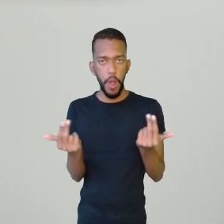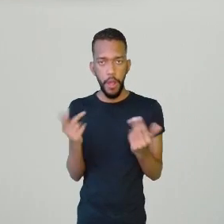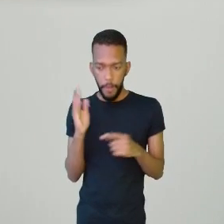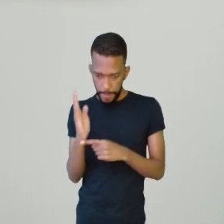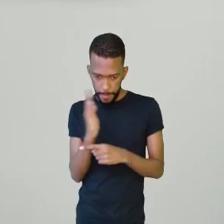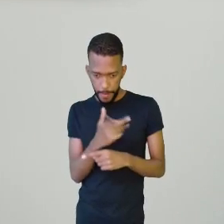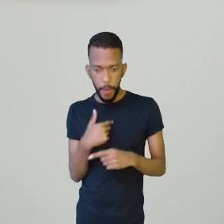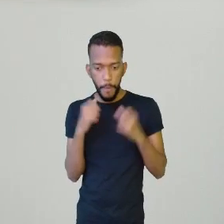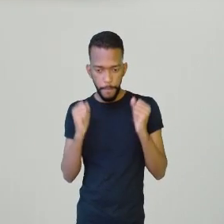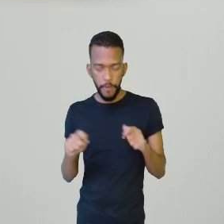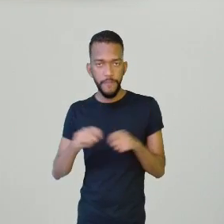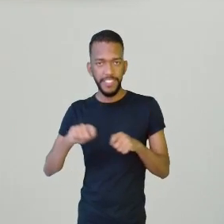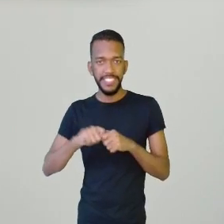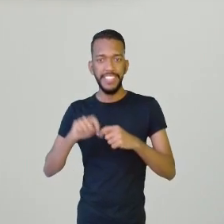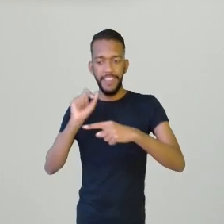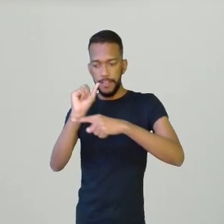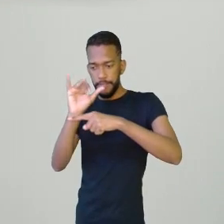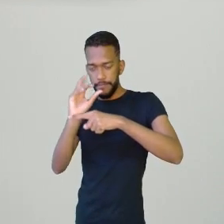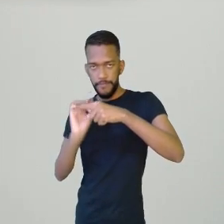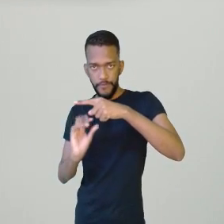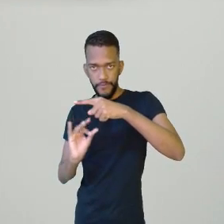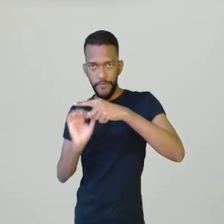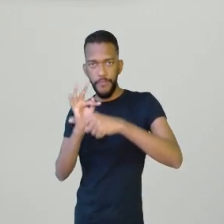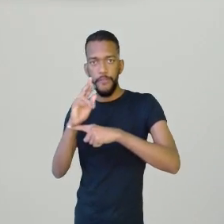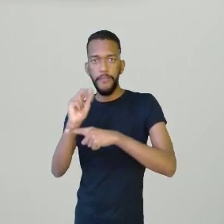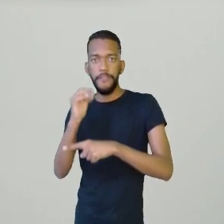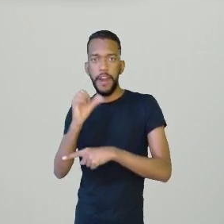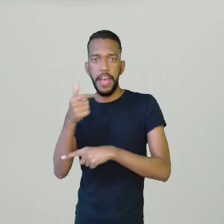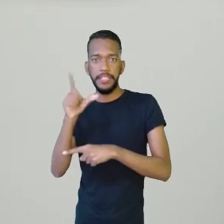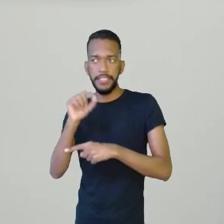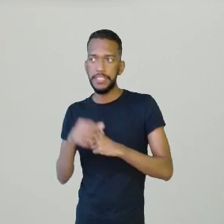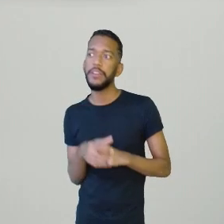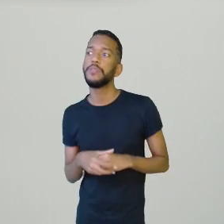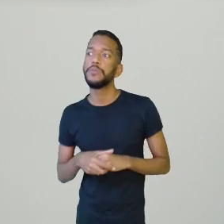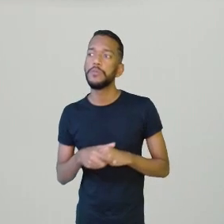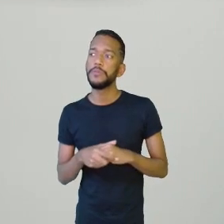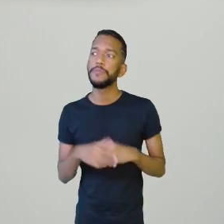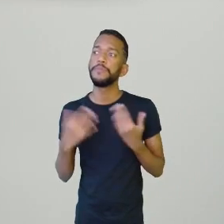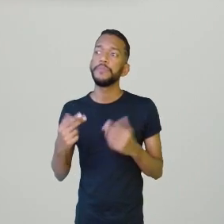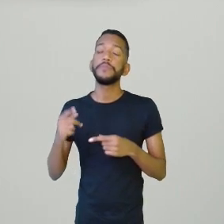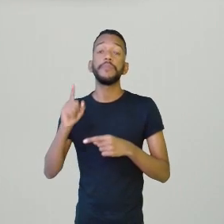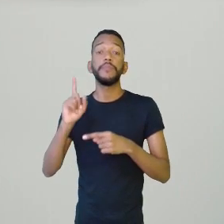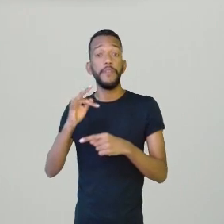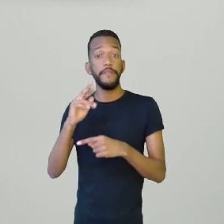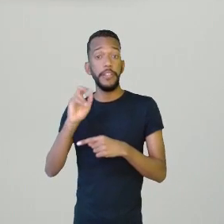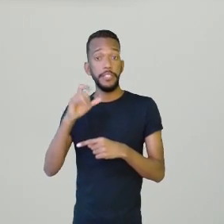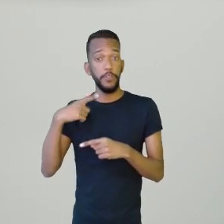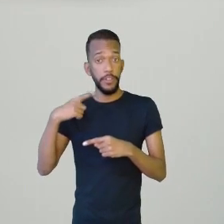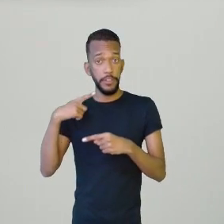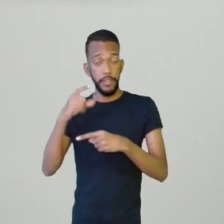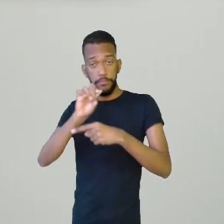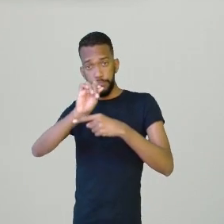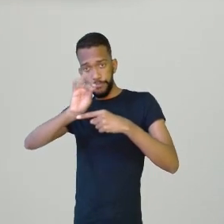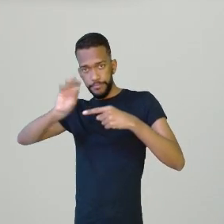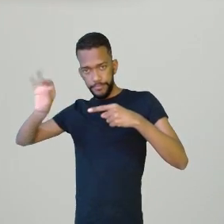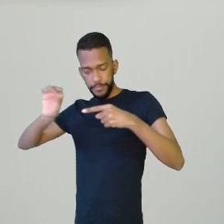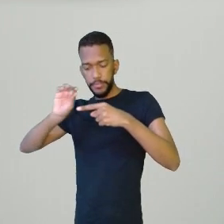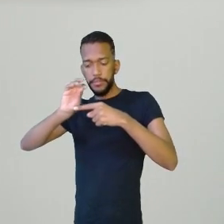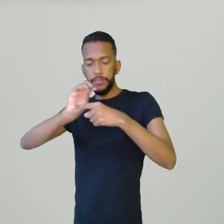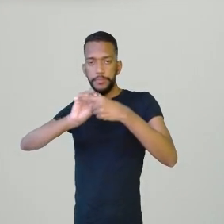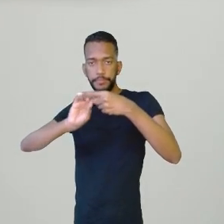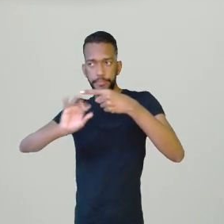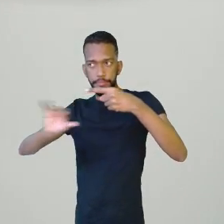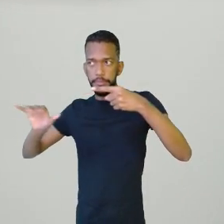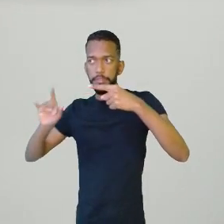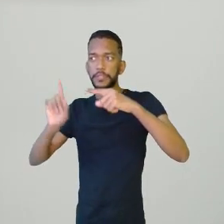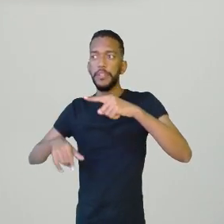posso fazer uma fração. E a fração, ela tem, essa é a forma de